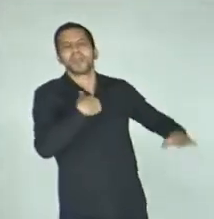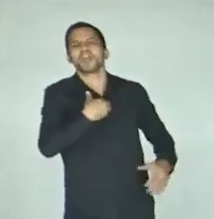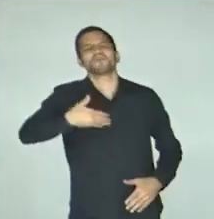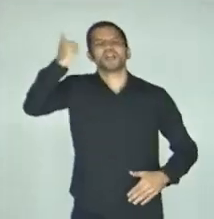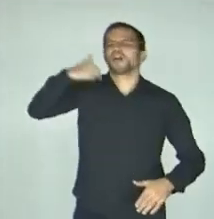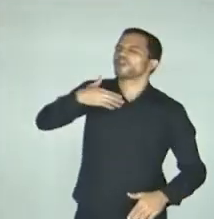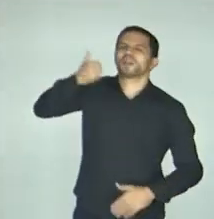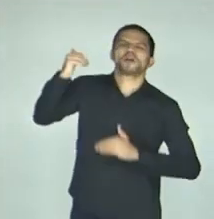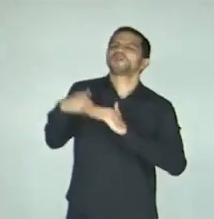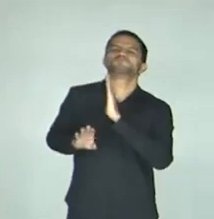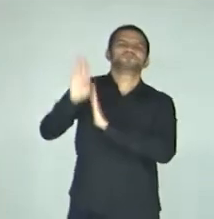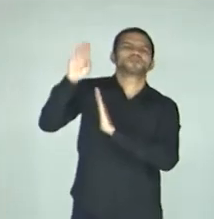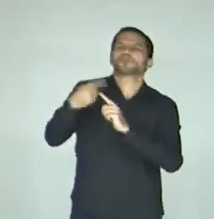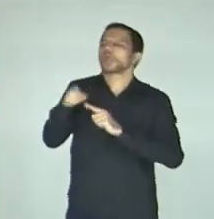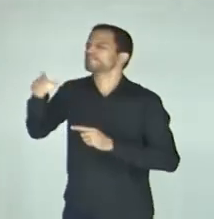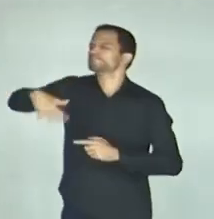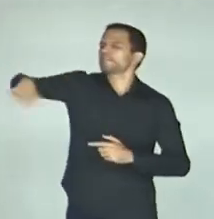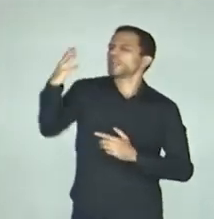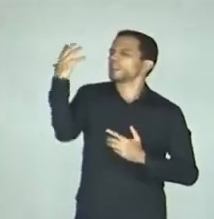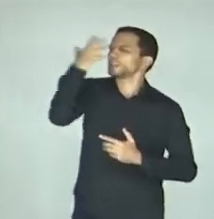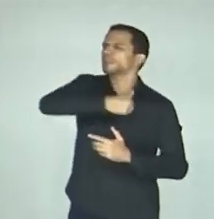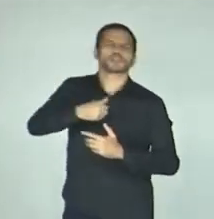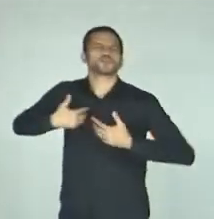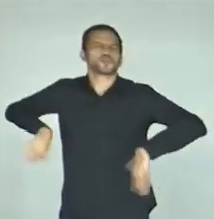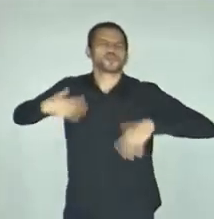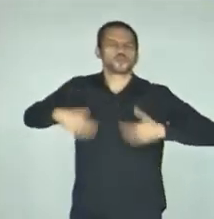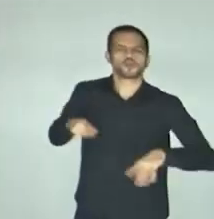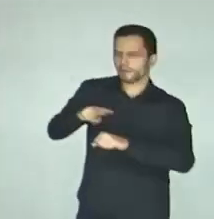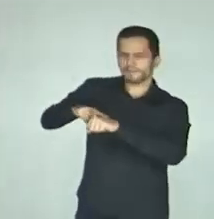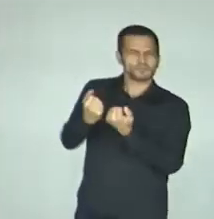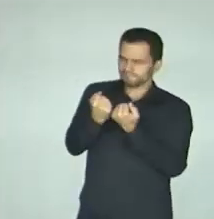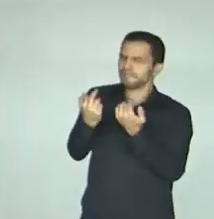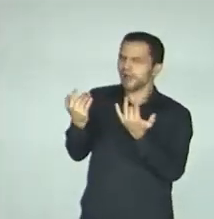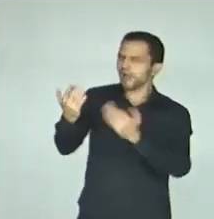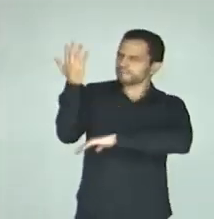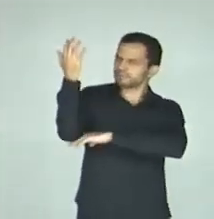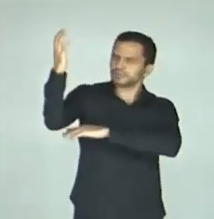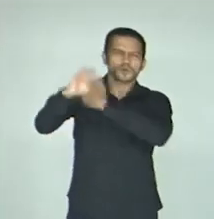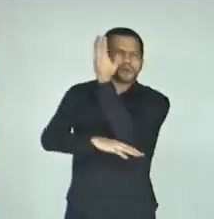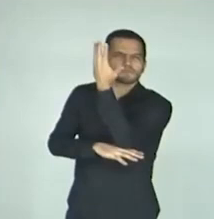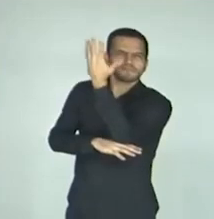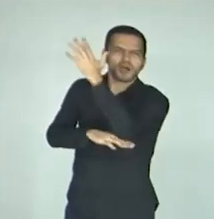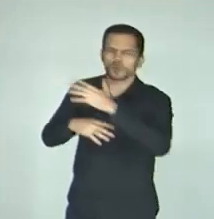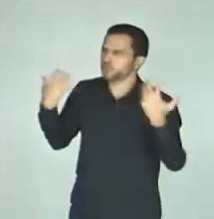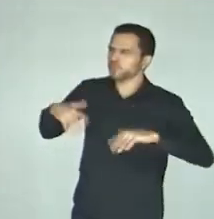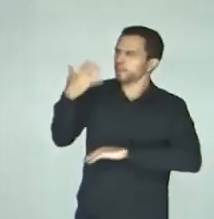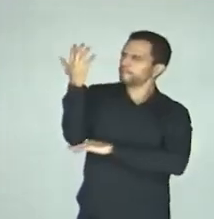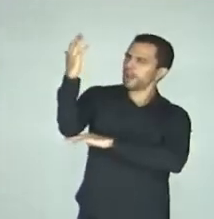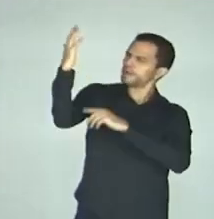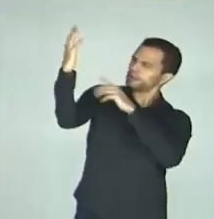até mais Pinheiro porque olha só é lindo demais olha só as passagens Olha só aquelas